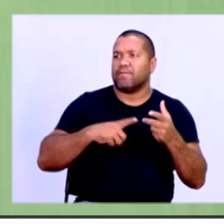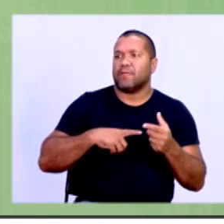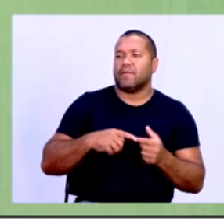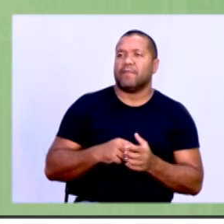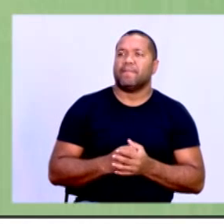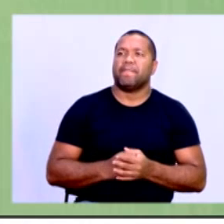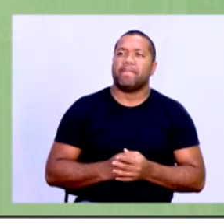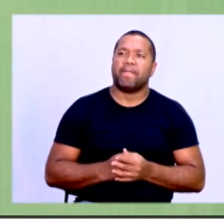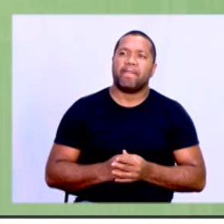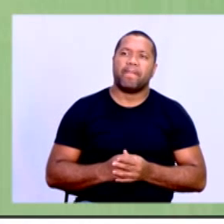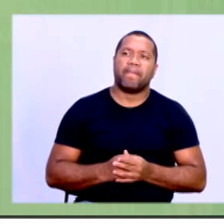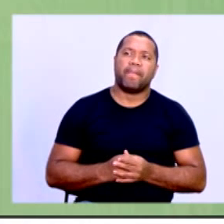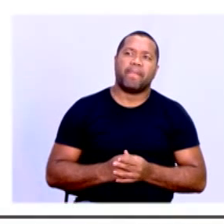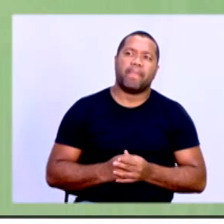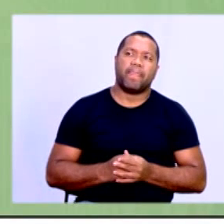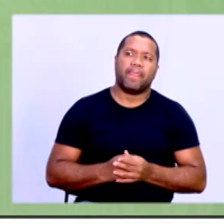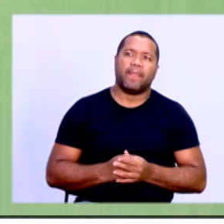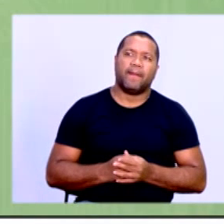isso, né?